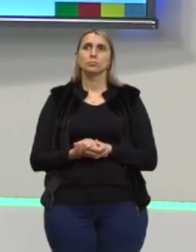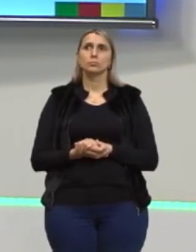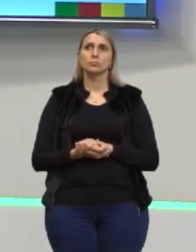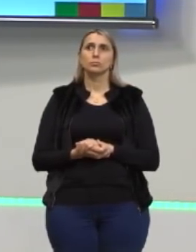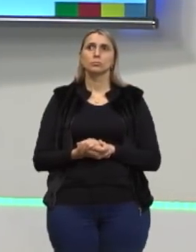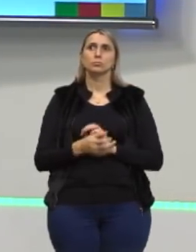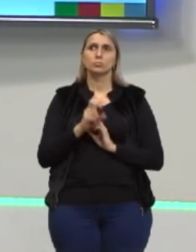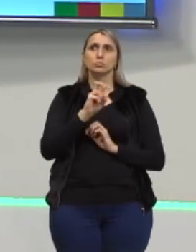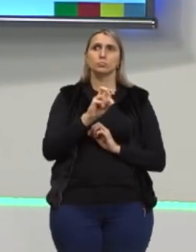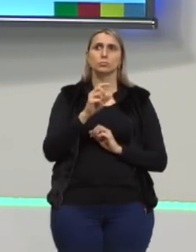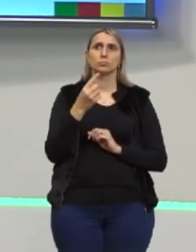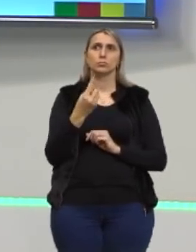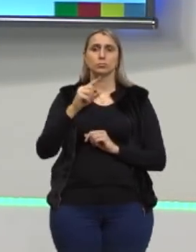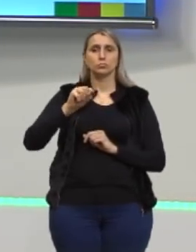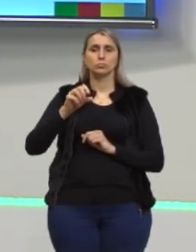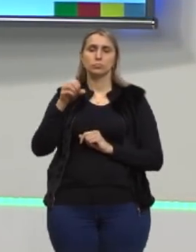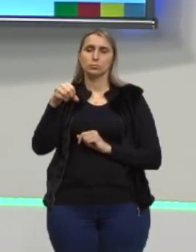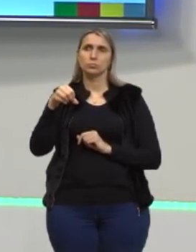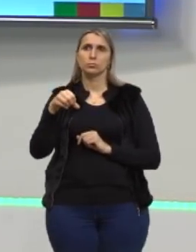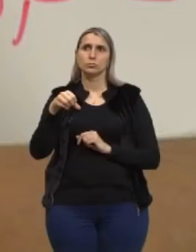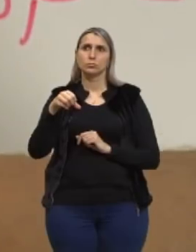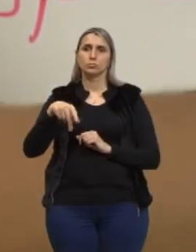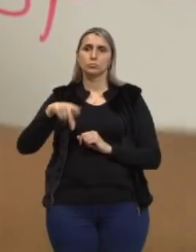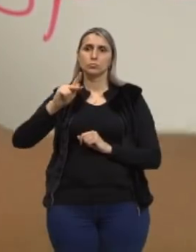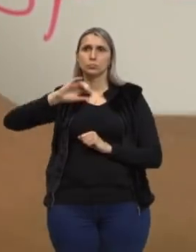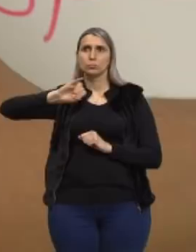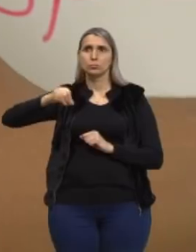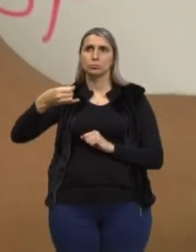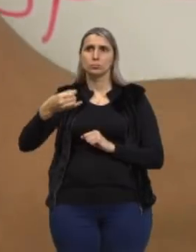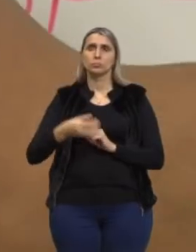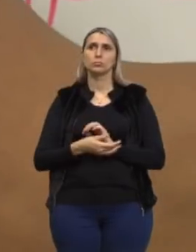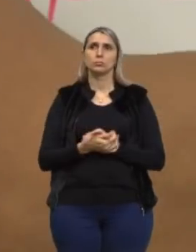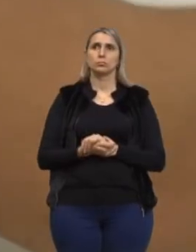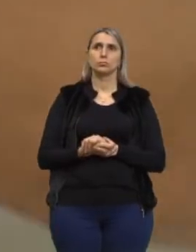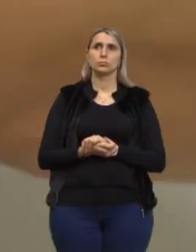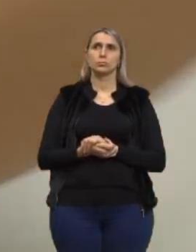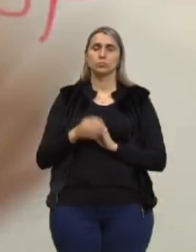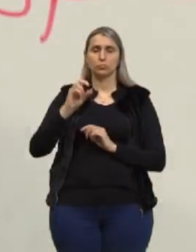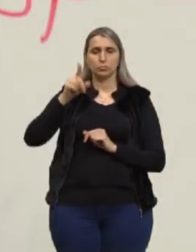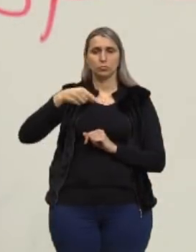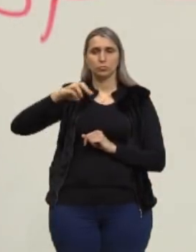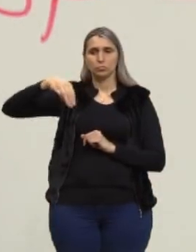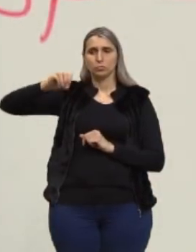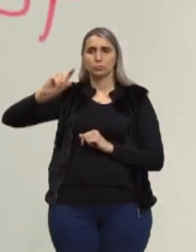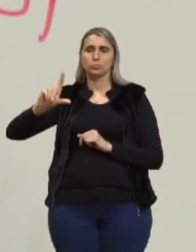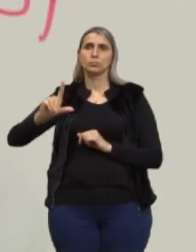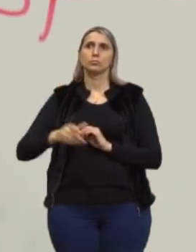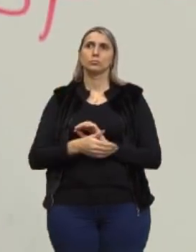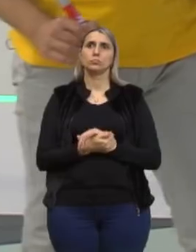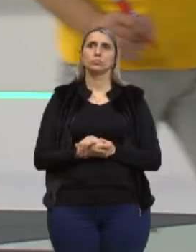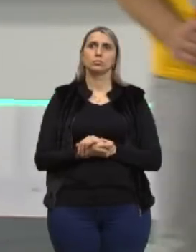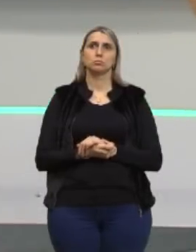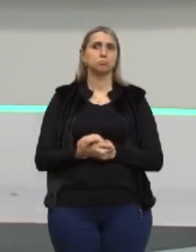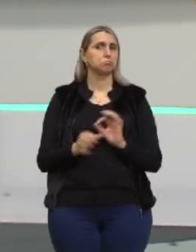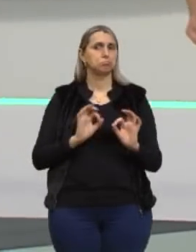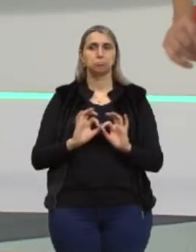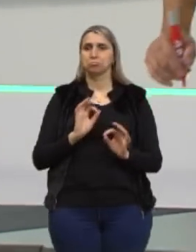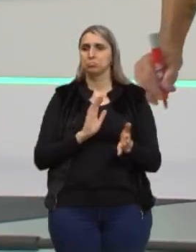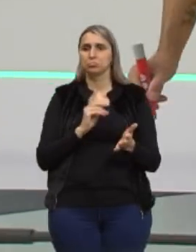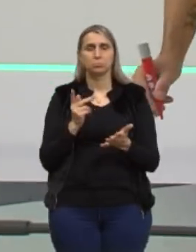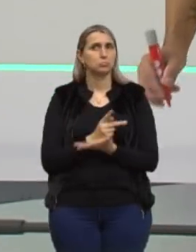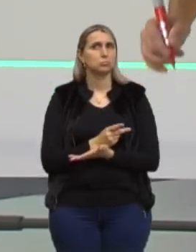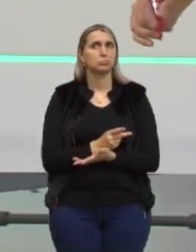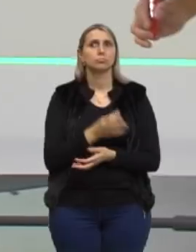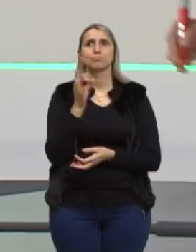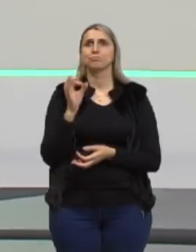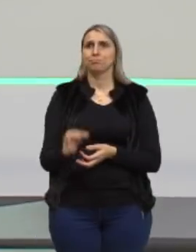de 51,9 quilojoule formal cheguei no resultado se nada deu errado tá